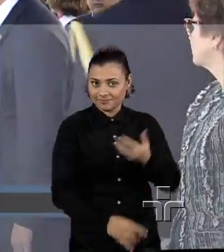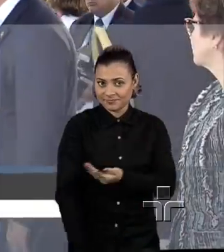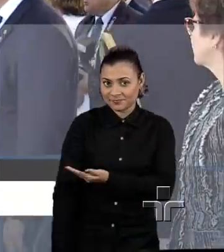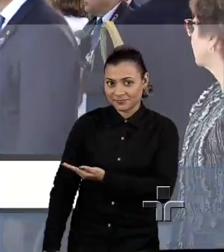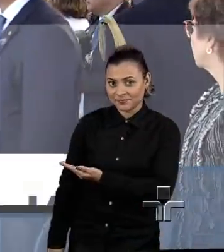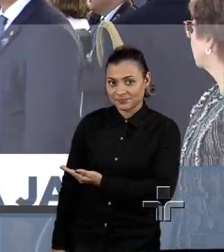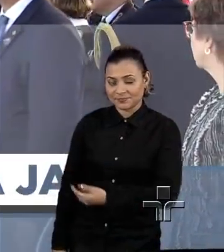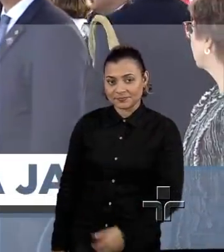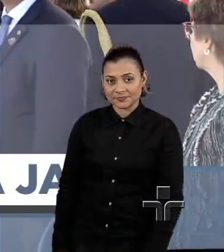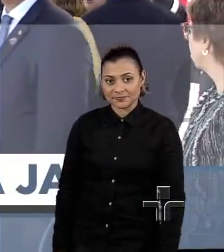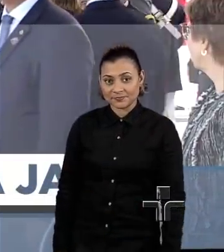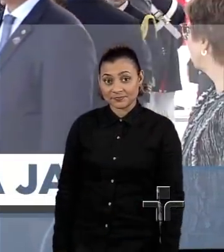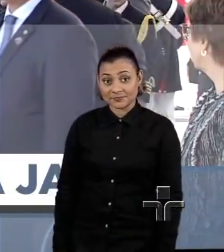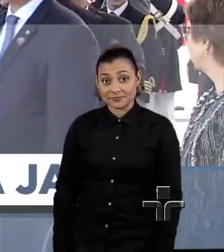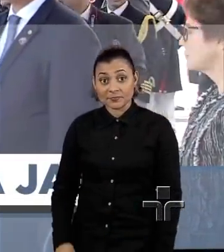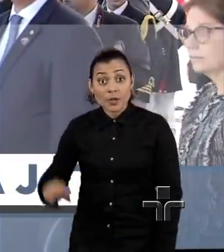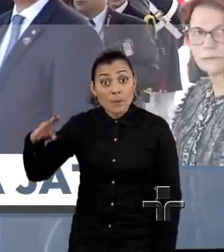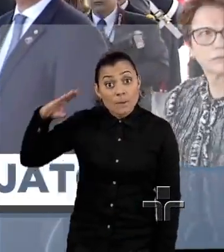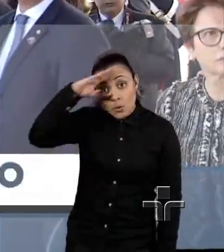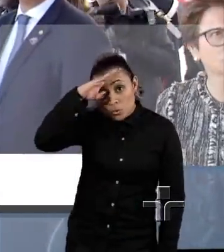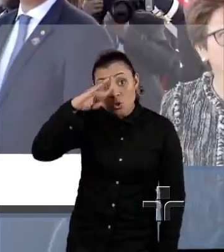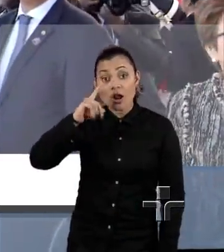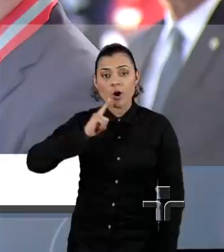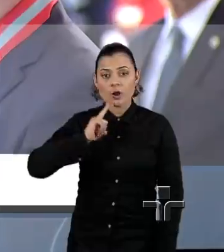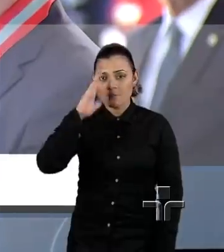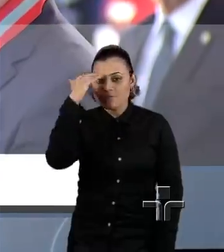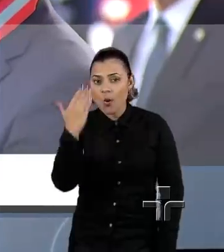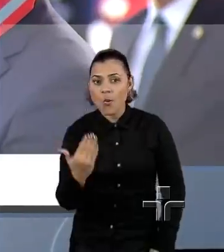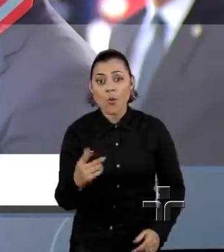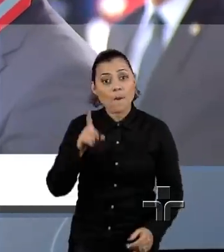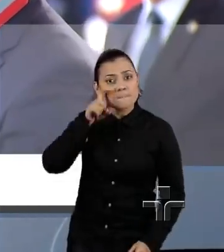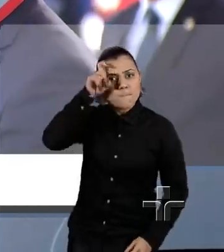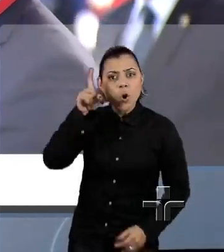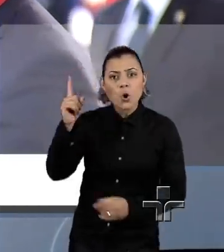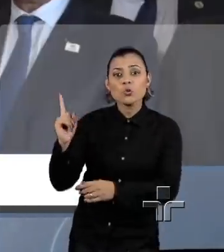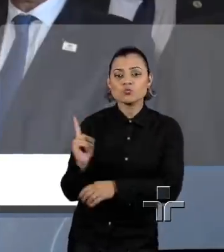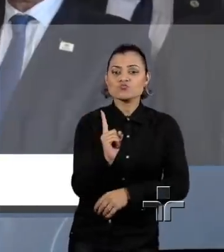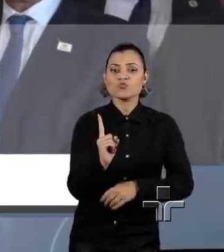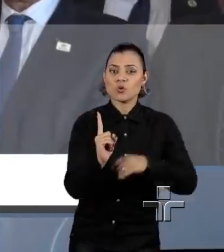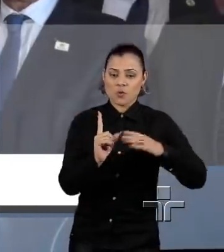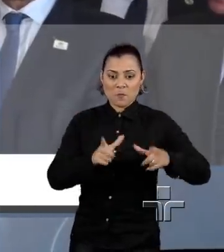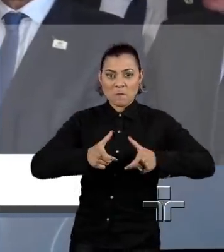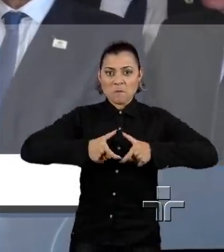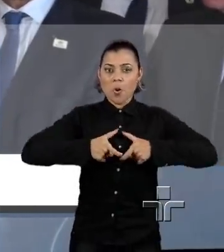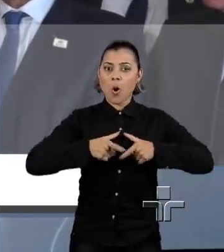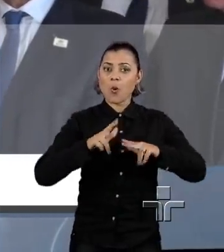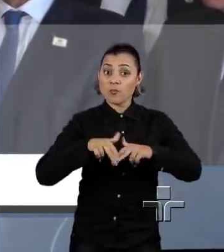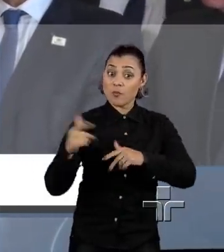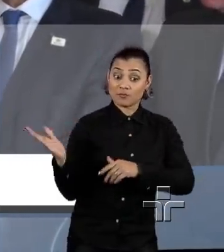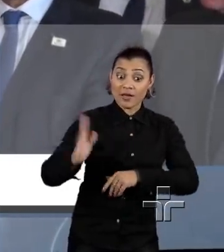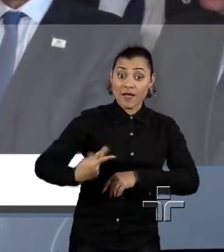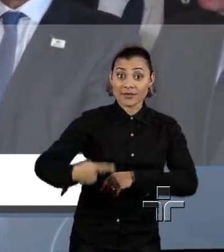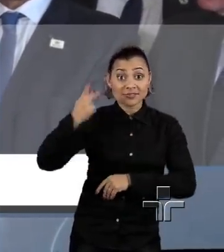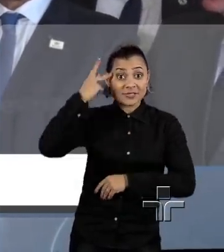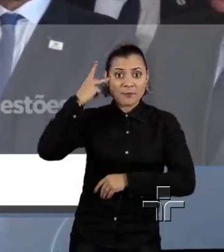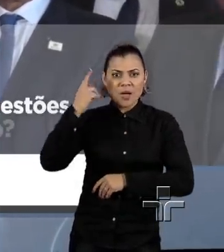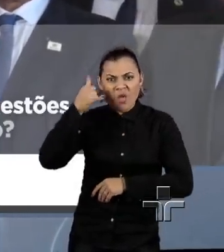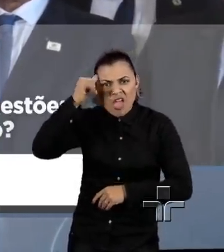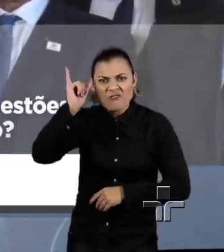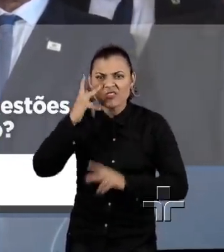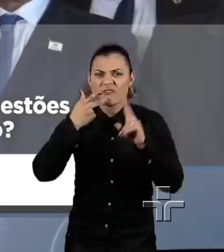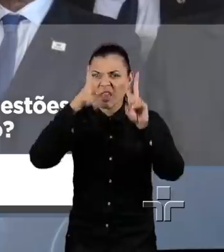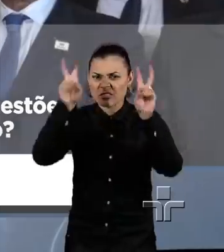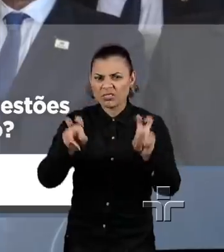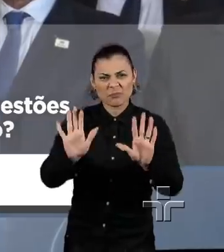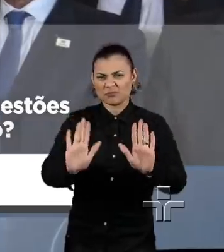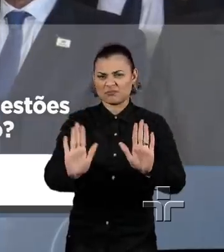mais. Jair Bolsonaro condecora Sérgio Moro com a Ordem do Mérito Naval e vem a São Paulo, onde evita falar sobre o ministro.